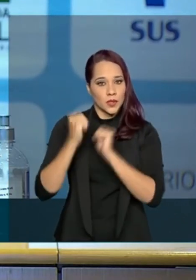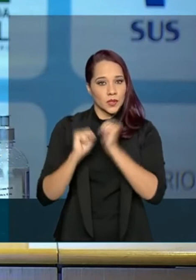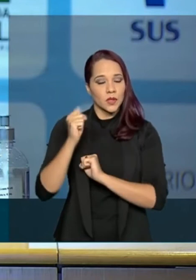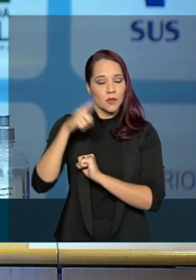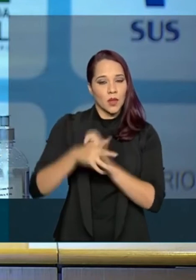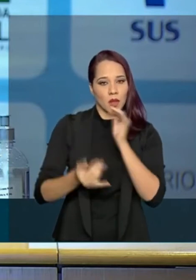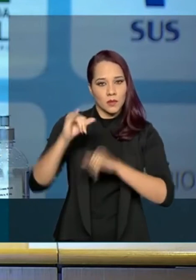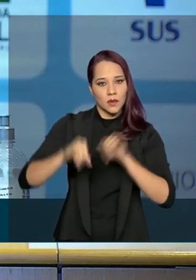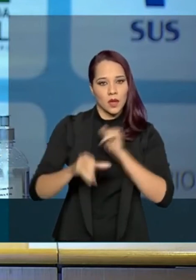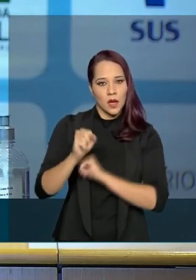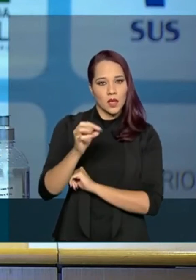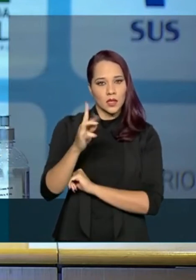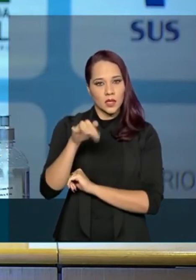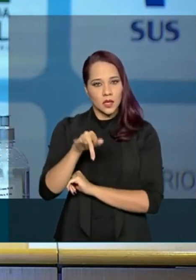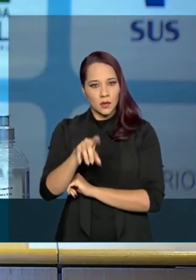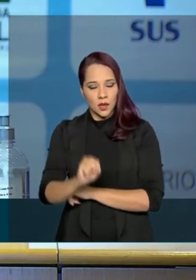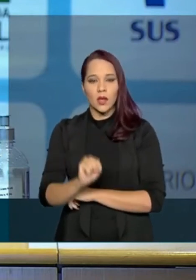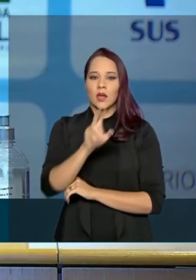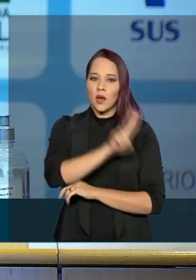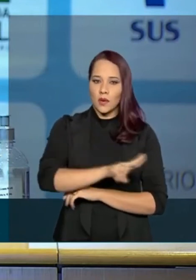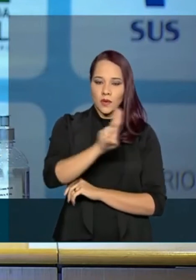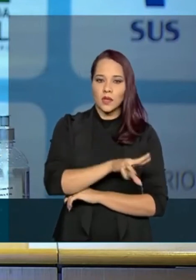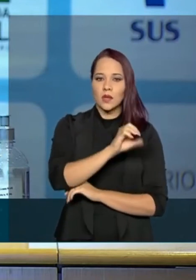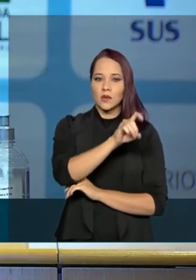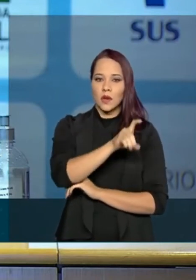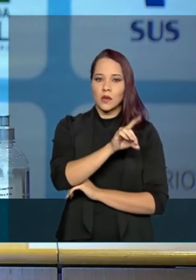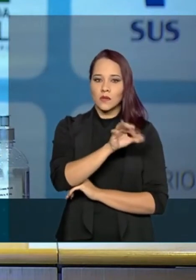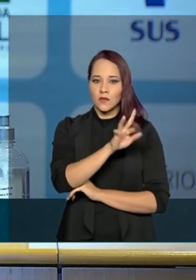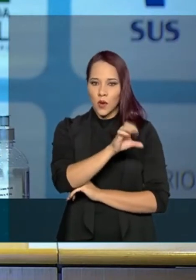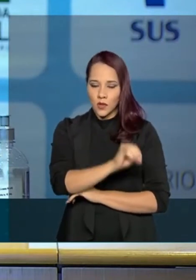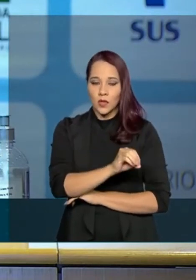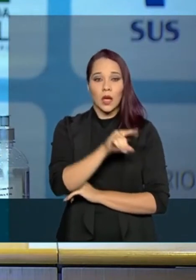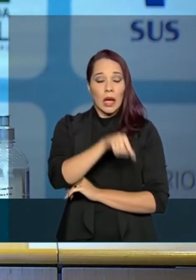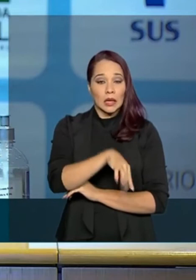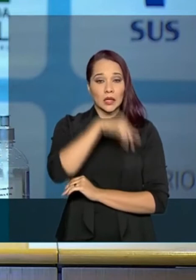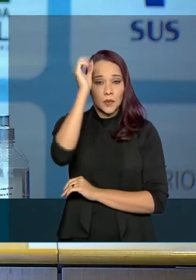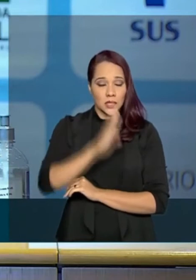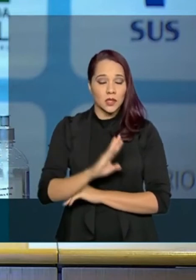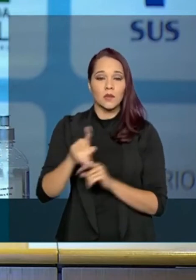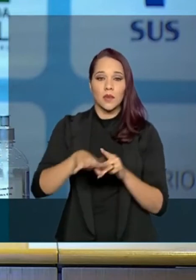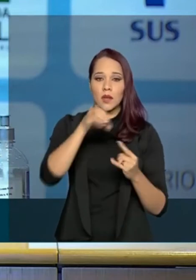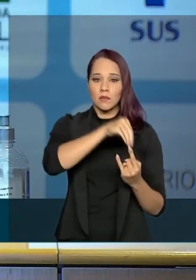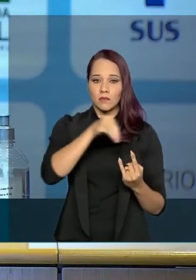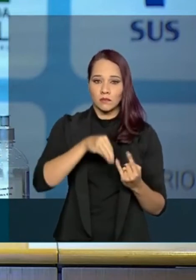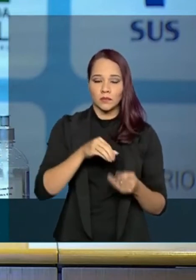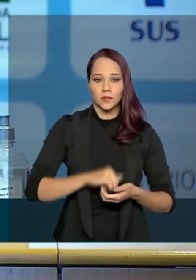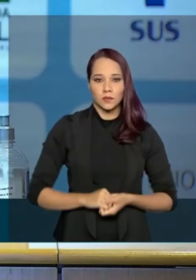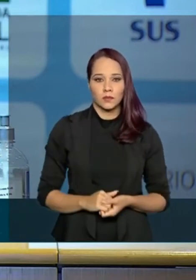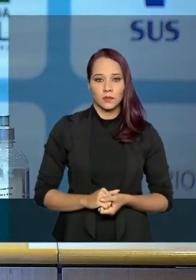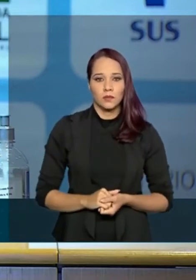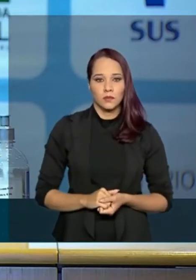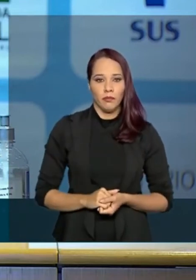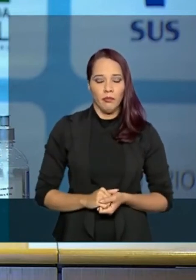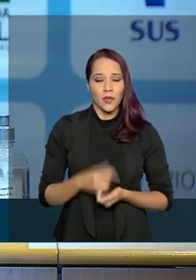pelo laboratório AstraZeneca e Universidade de Oxford, e aqui no Brasil, pela Fundação Oswaldo Cruz, com